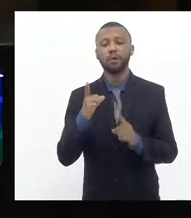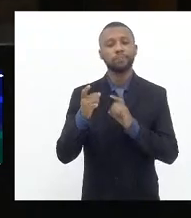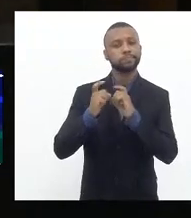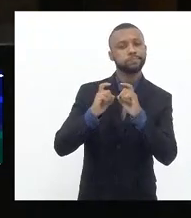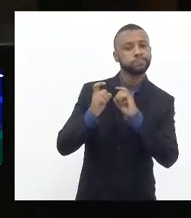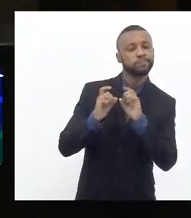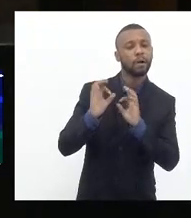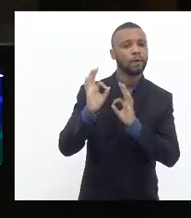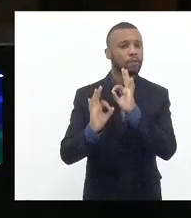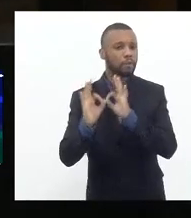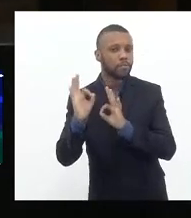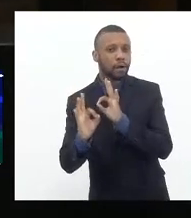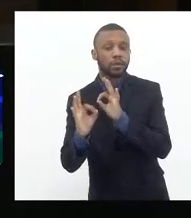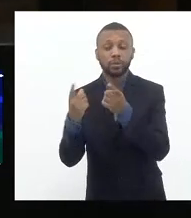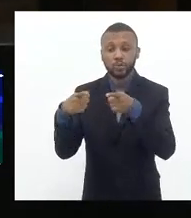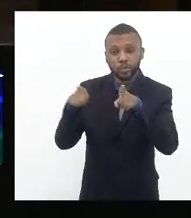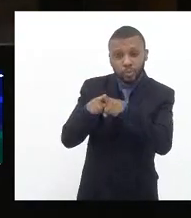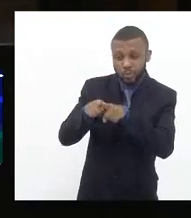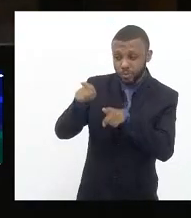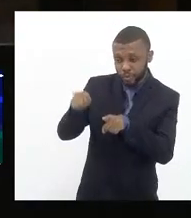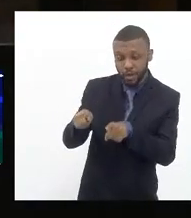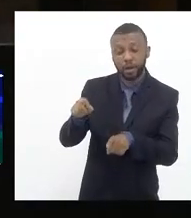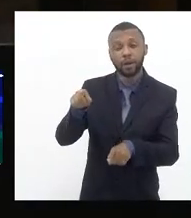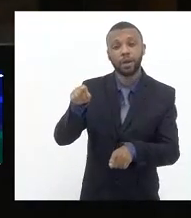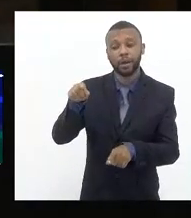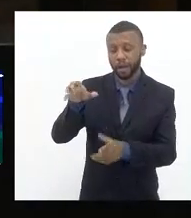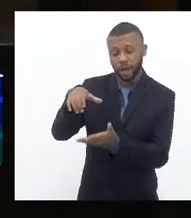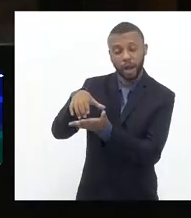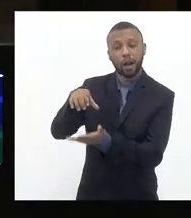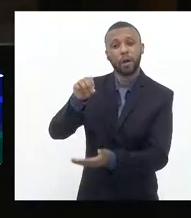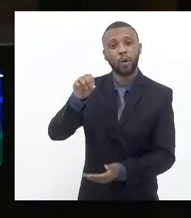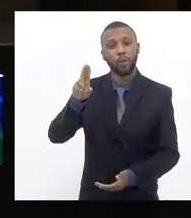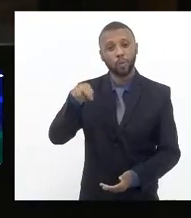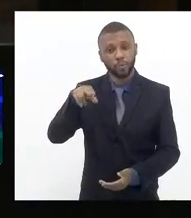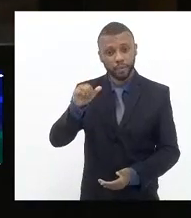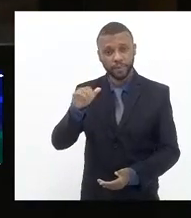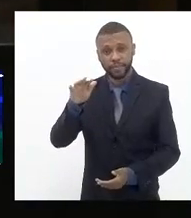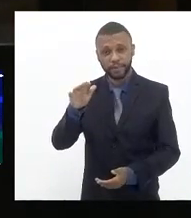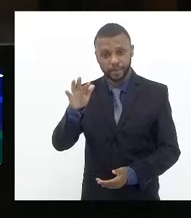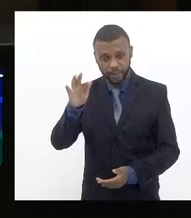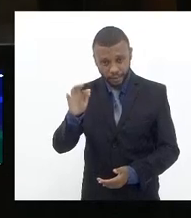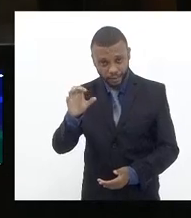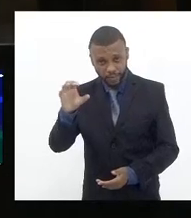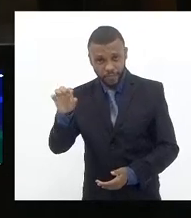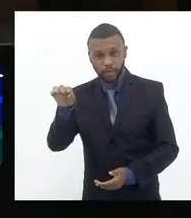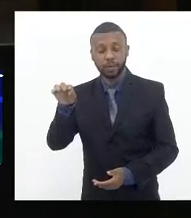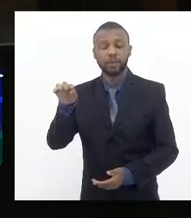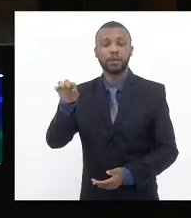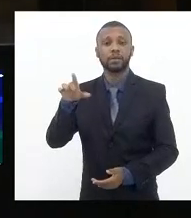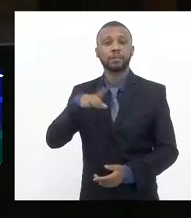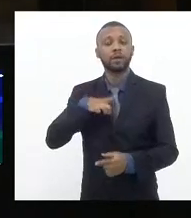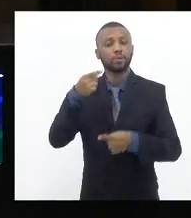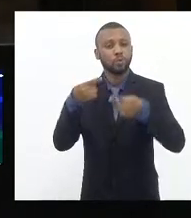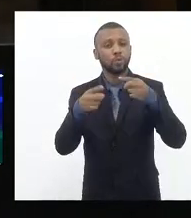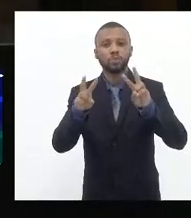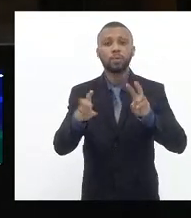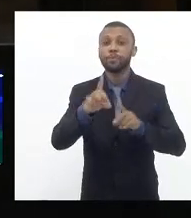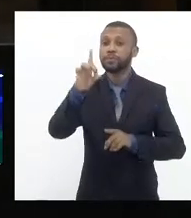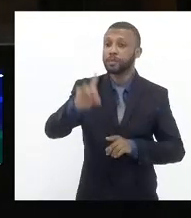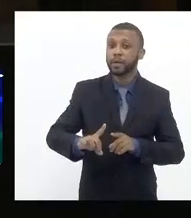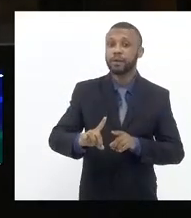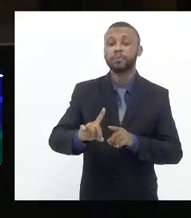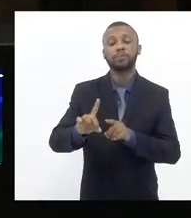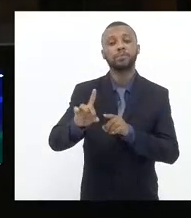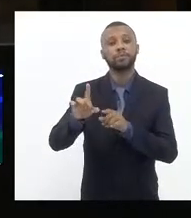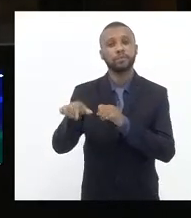Unicef já vem tratando sobre direitos da infância e da adolescência, justamente respaldando